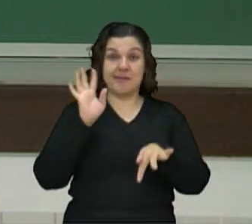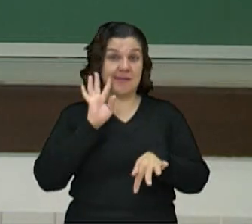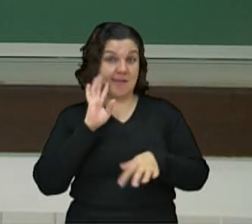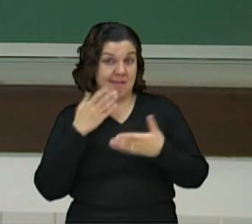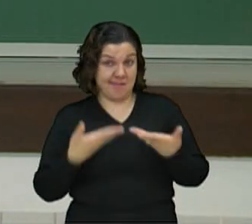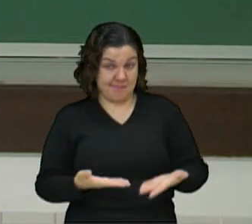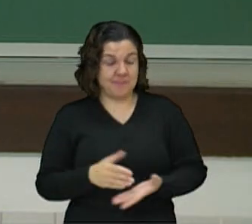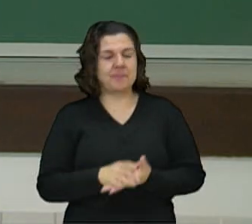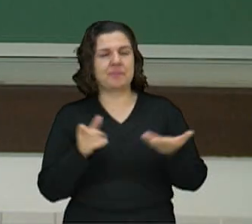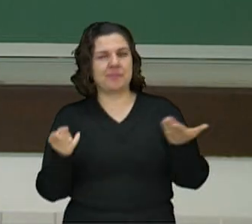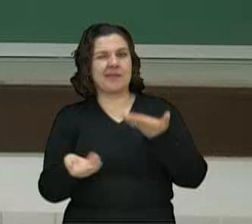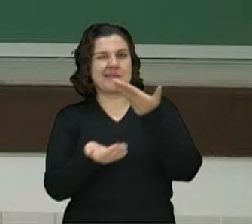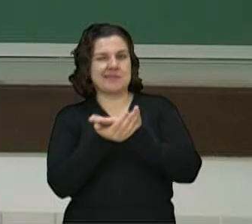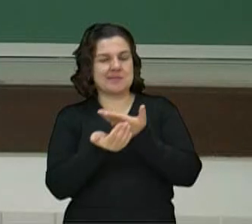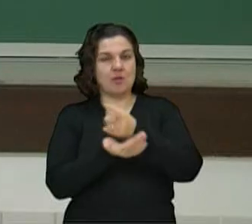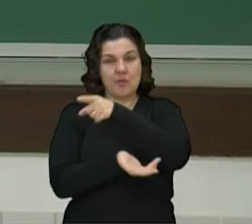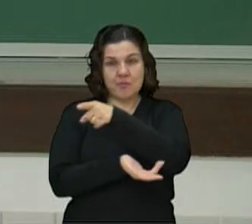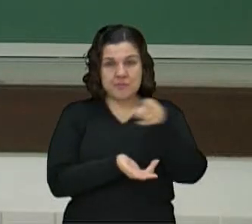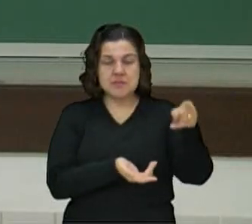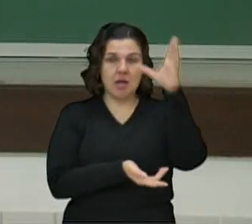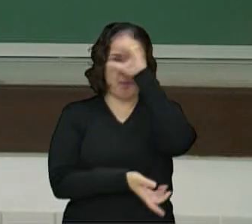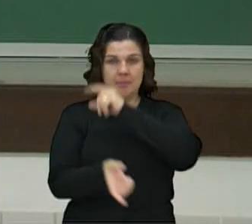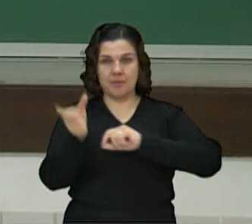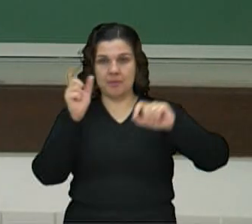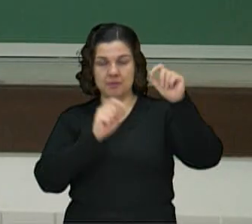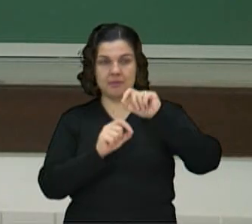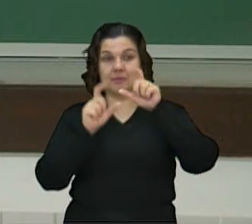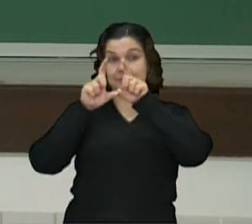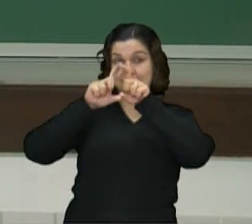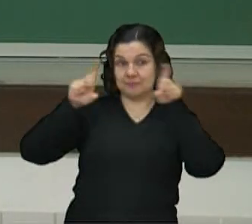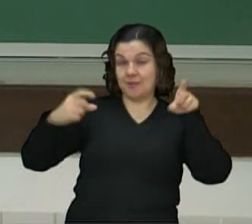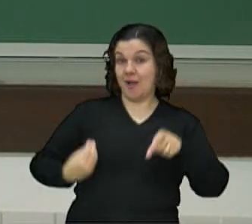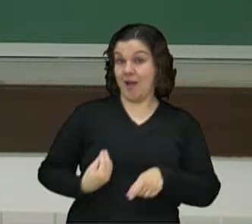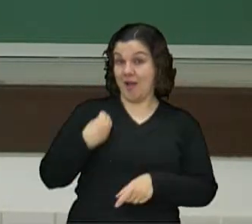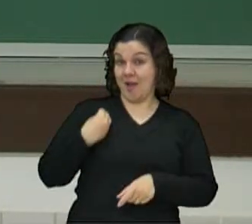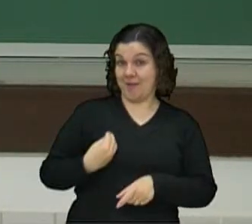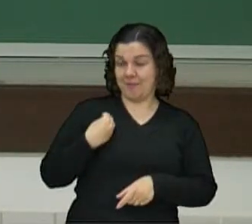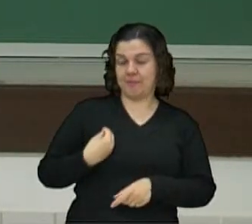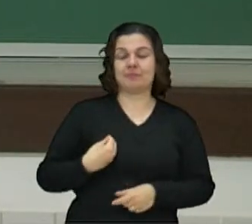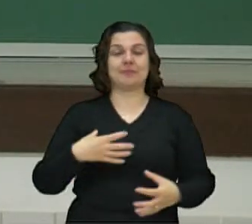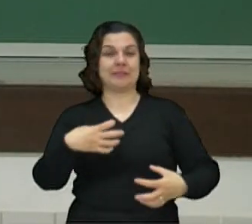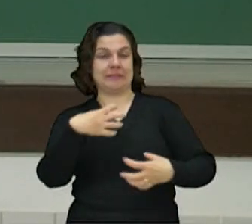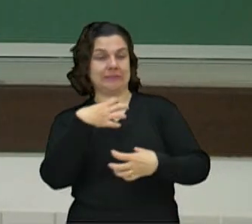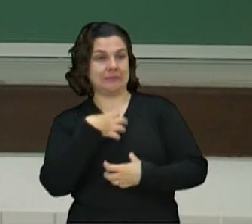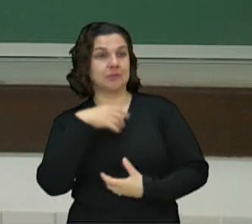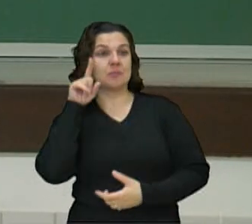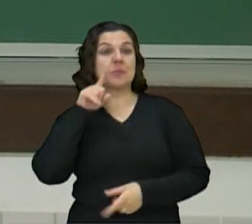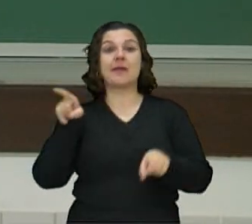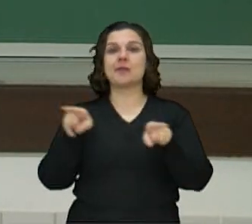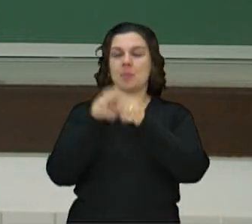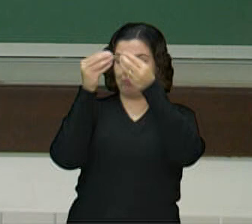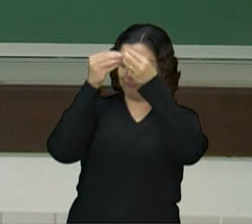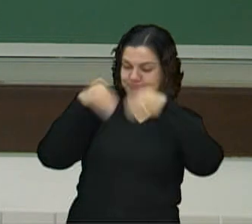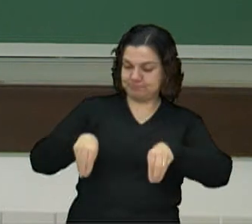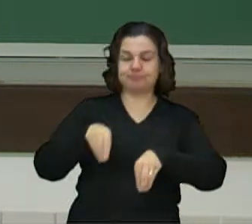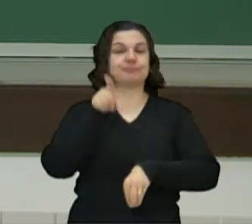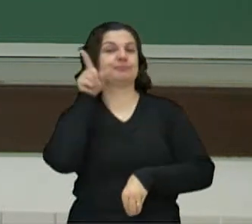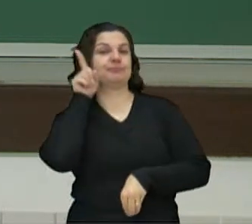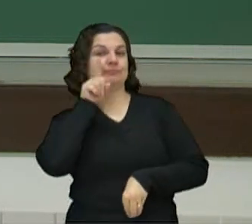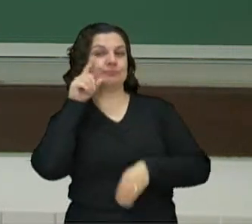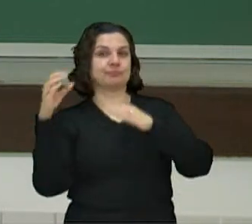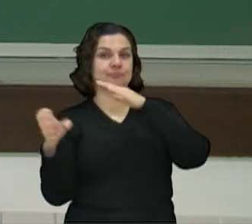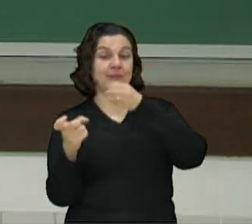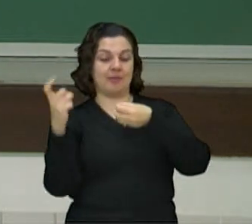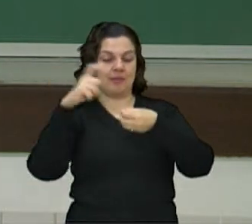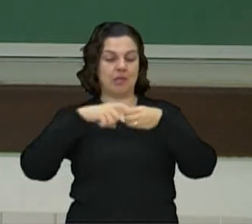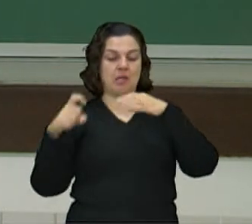Galera, na aula de hoje, você viu sobre o American Way of Life e a quebra da Bolsa de Valores